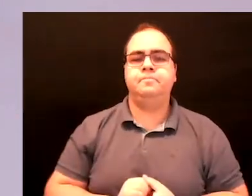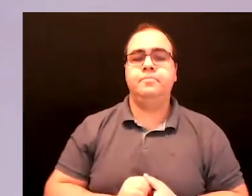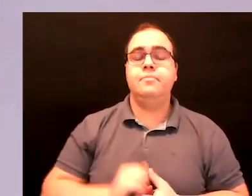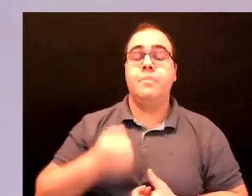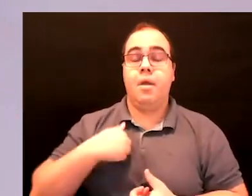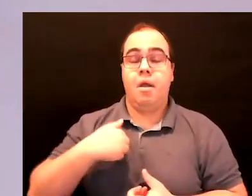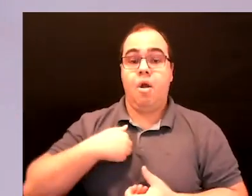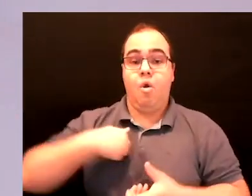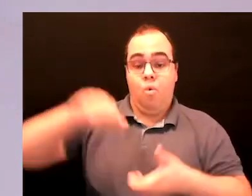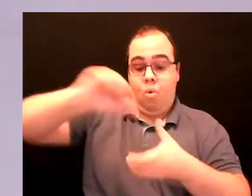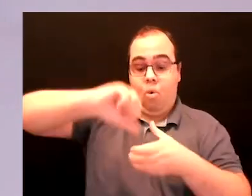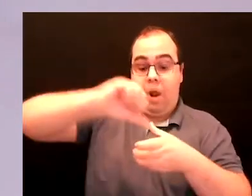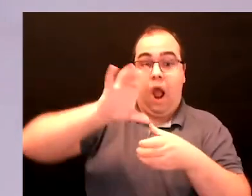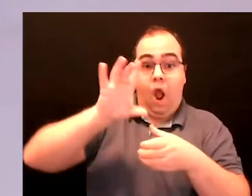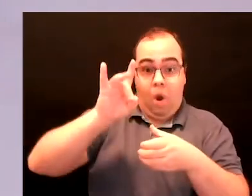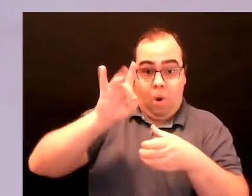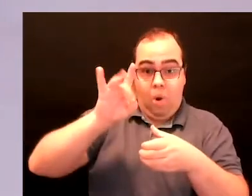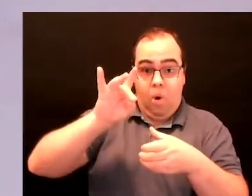Quando eu colocar a cola,